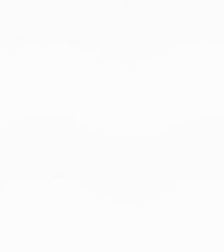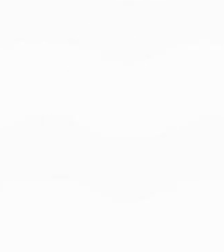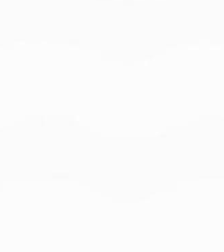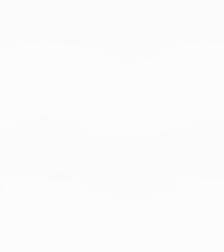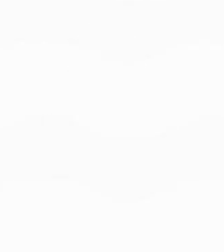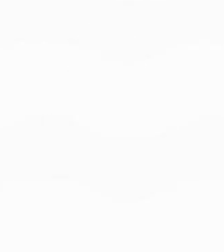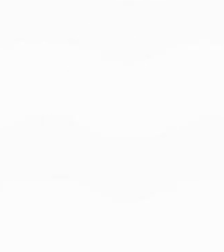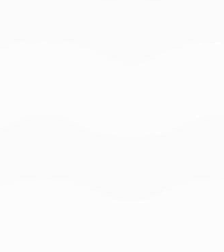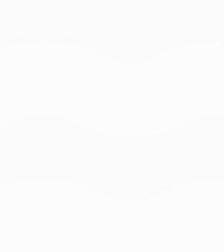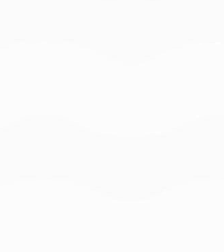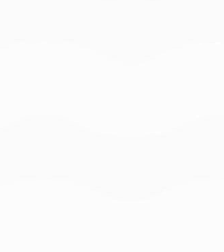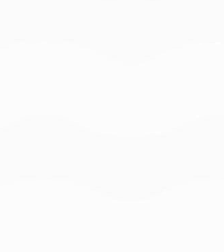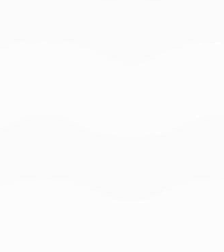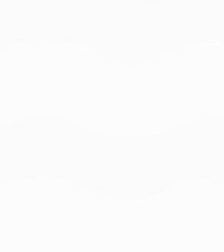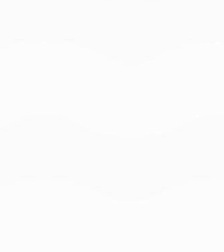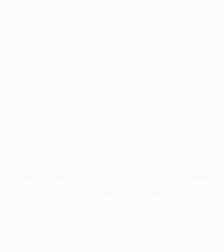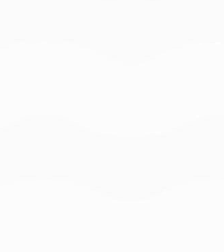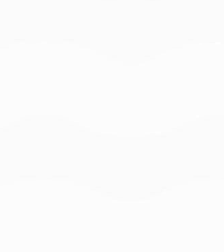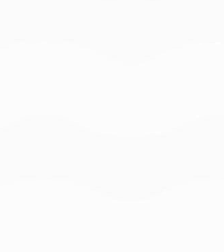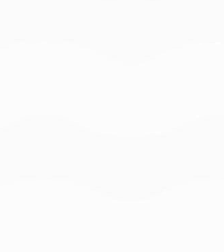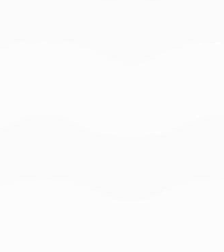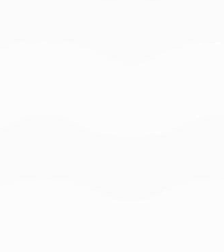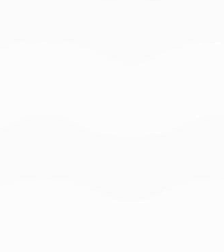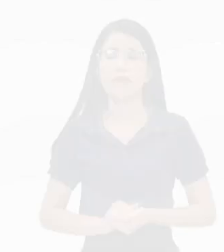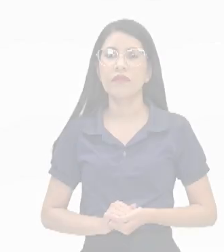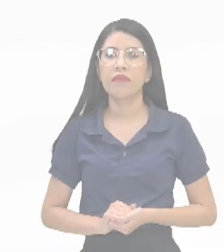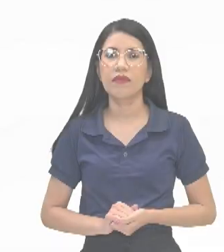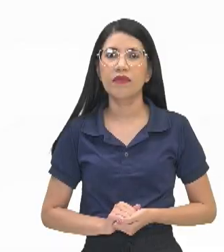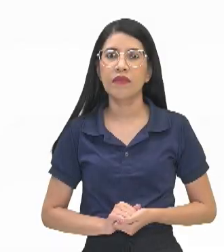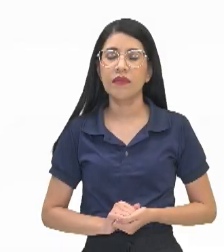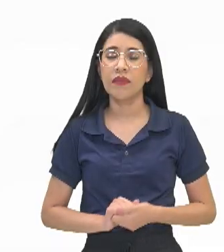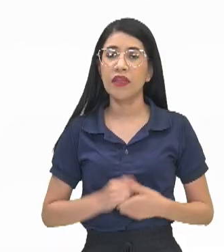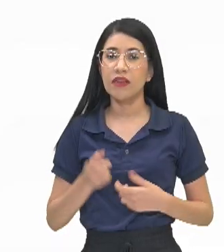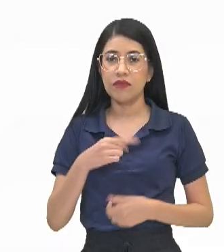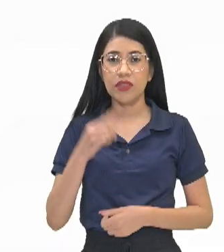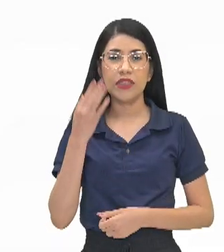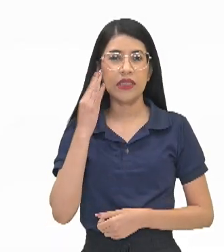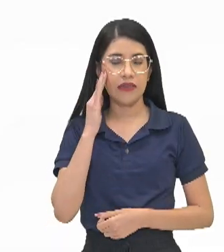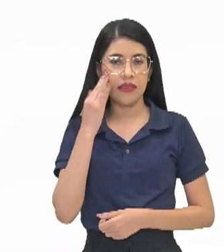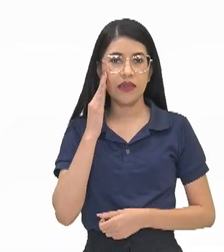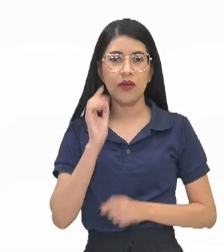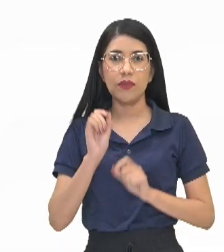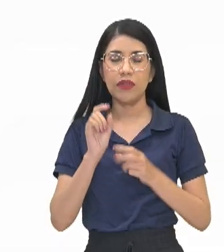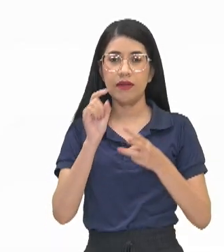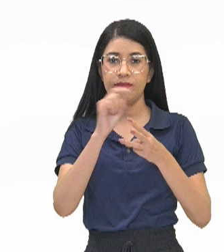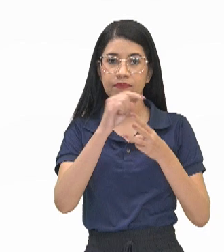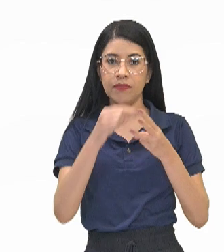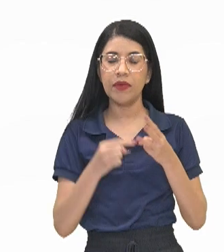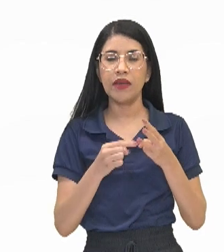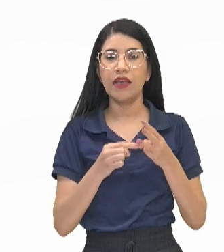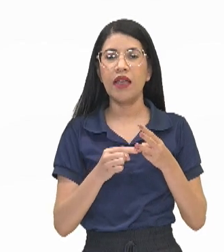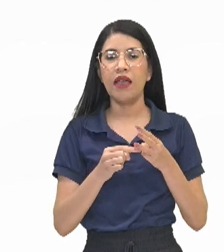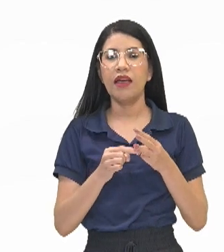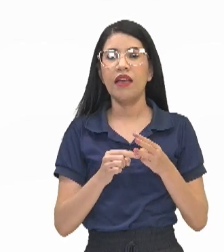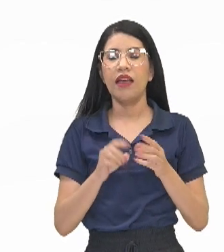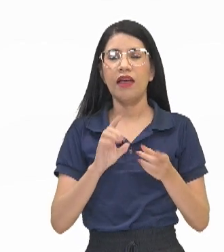é a dialética, né? Ela passa por esse tripé: tese, afirmação, antítese,